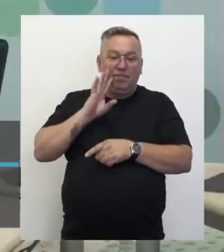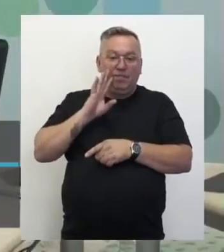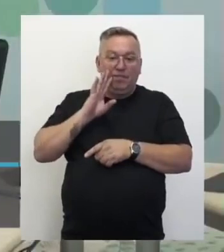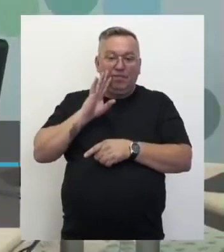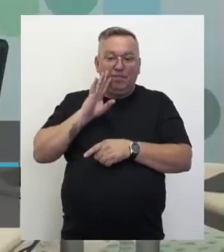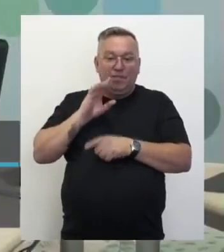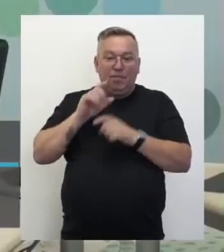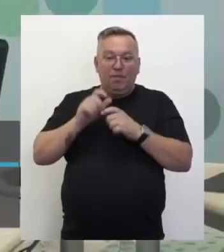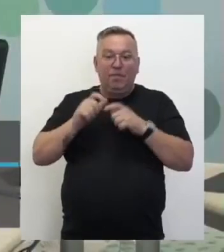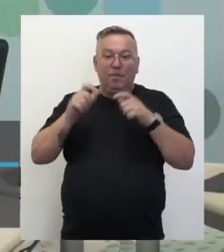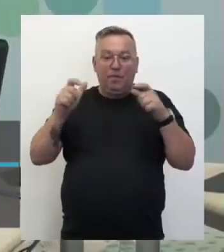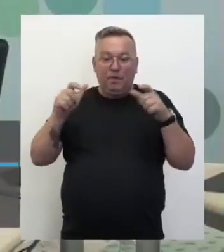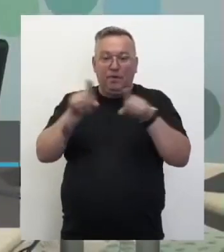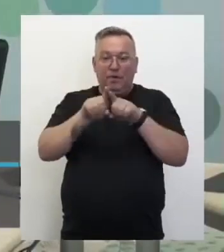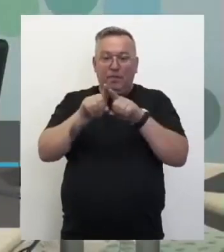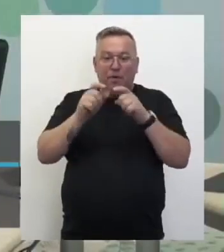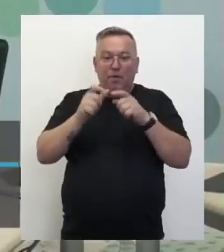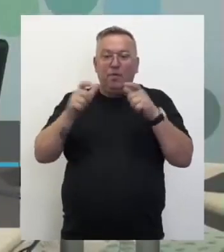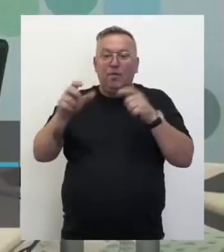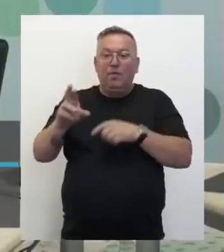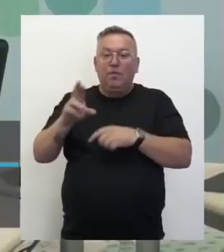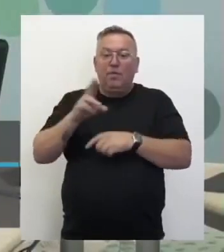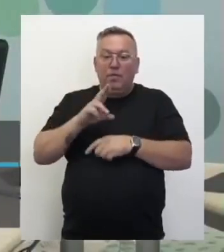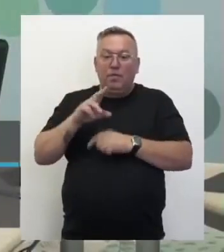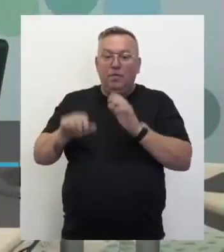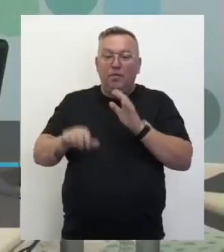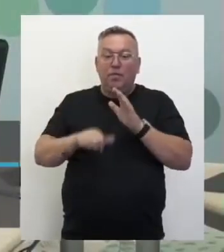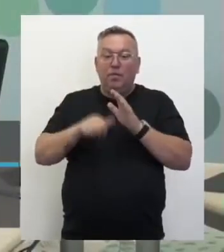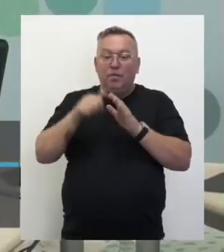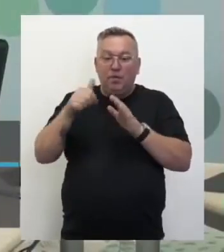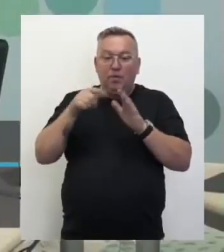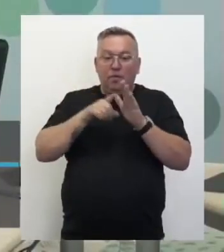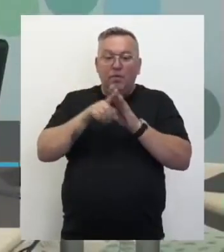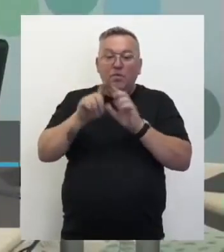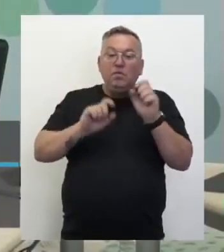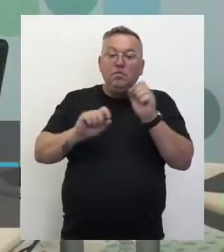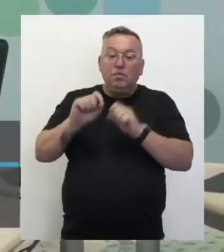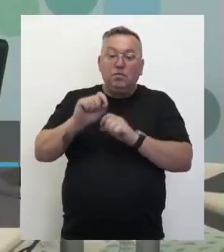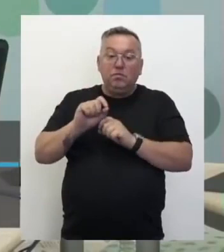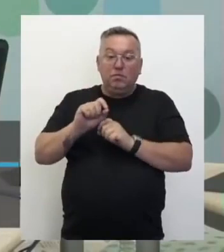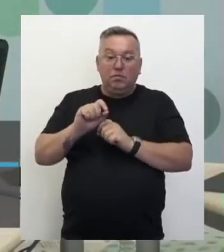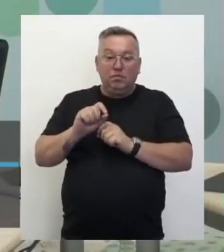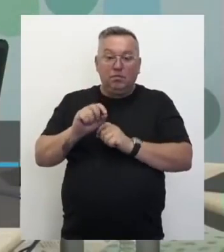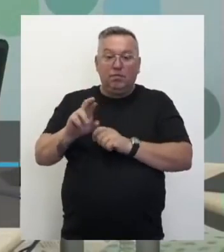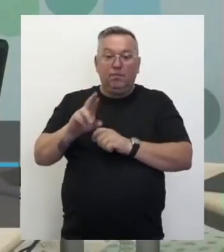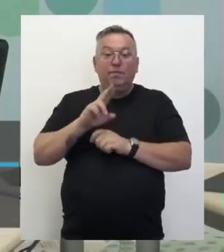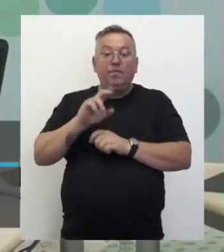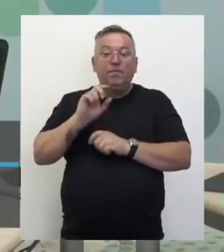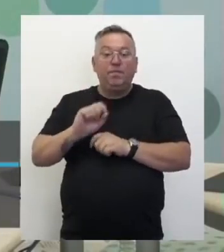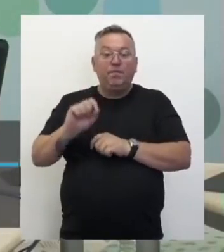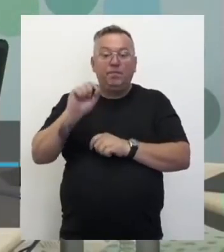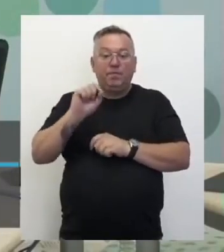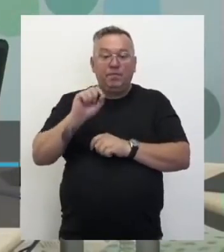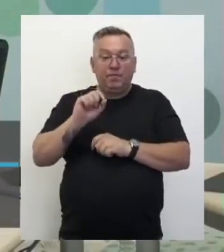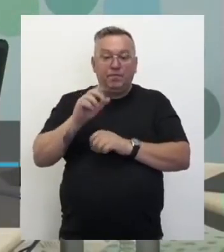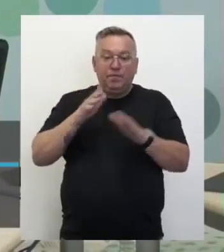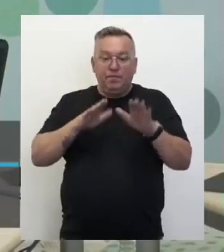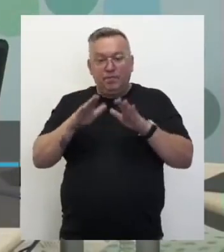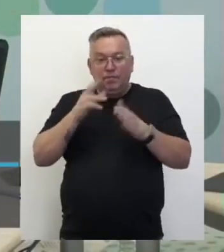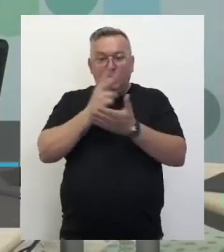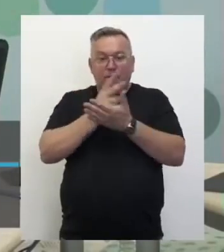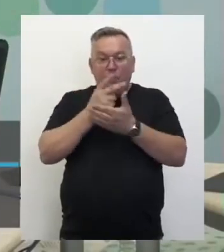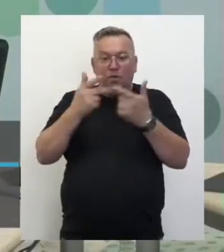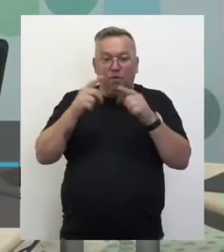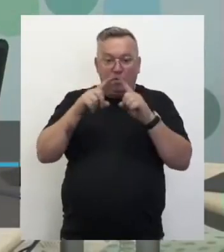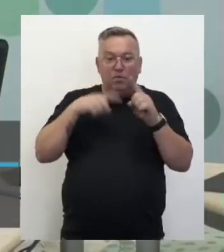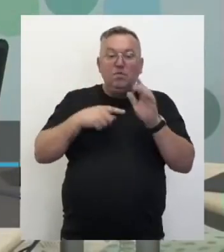Para a maioria, né, a maioria respondeu aí para o primeiro questionamento, respondeu mais ou menos a mesma coisa,